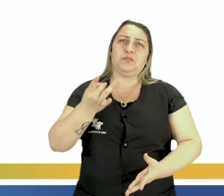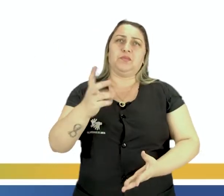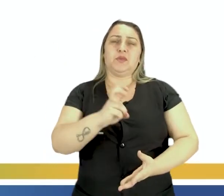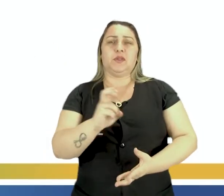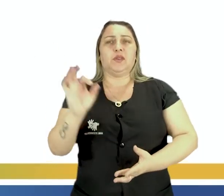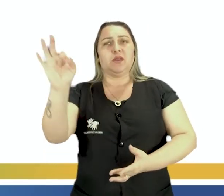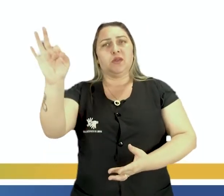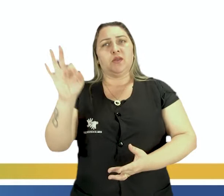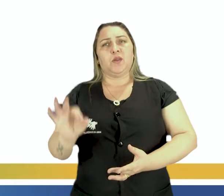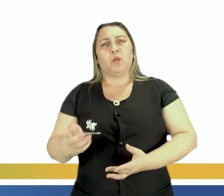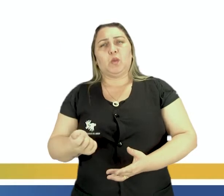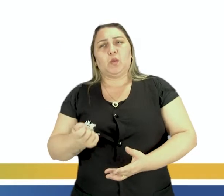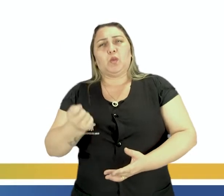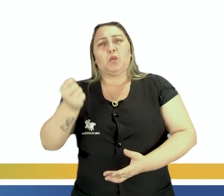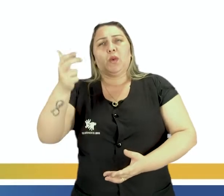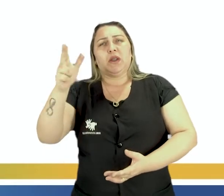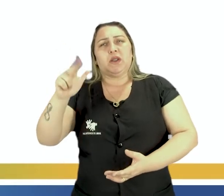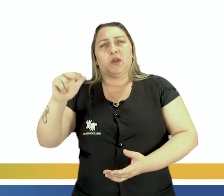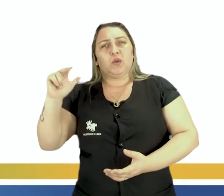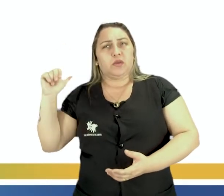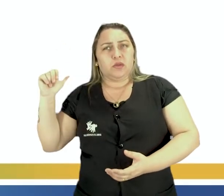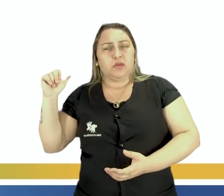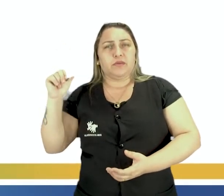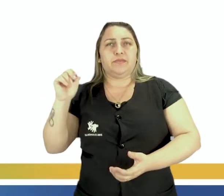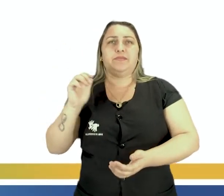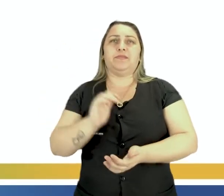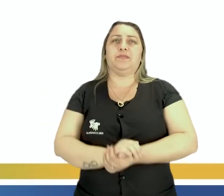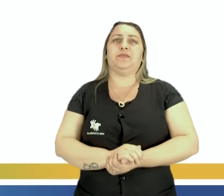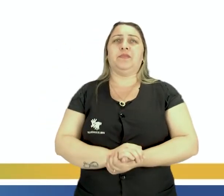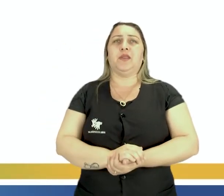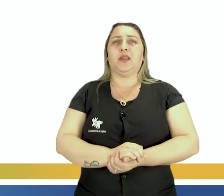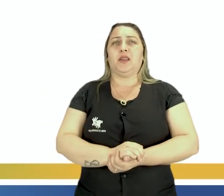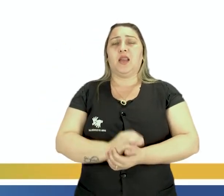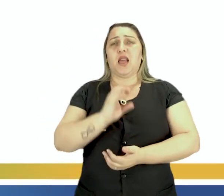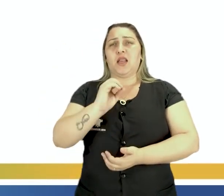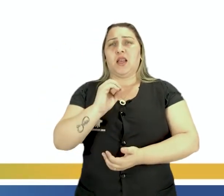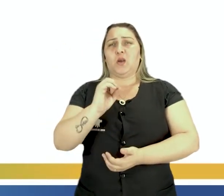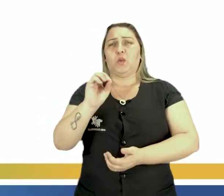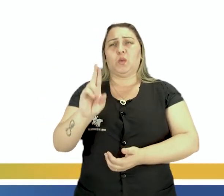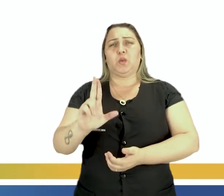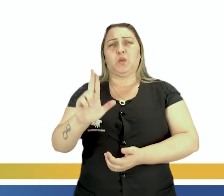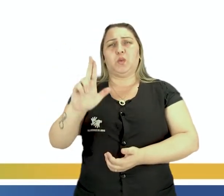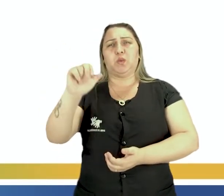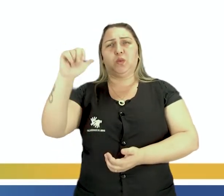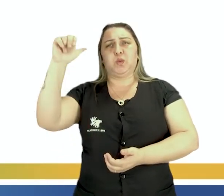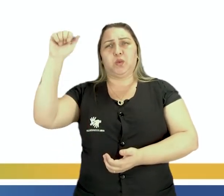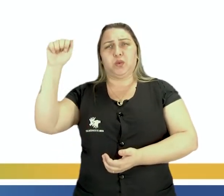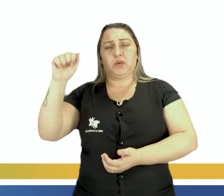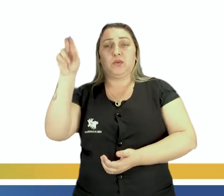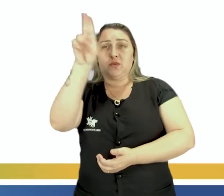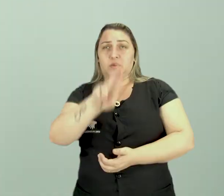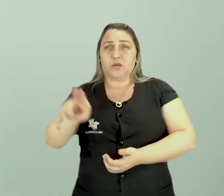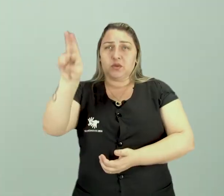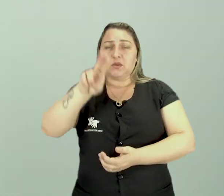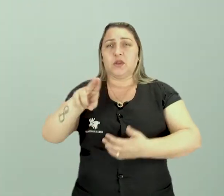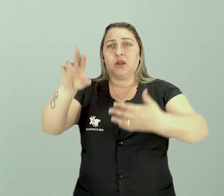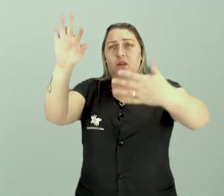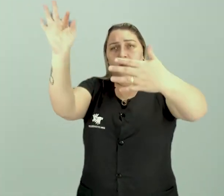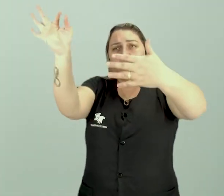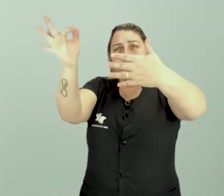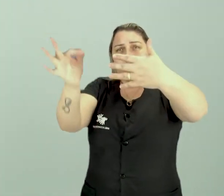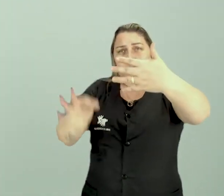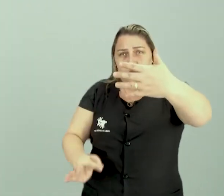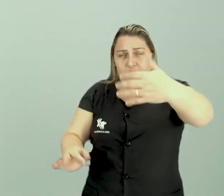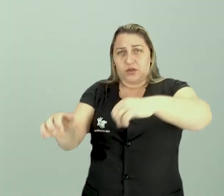Hardly ever, quase nunca. E never, nunca. Então, a gente vai usar essa escala aí